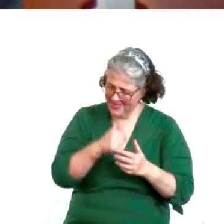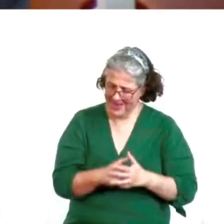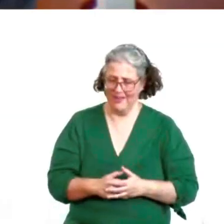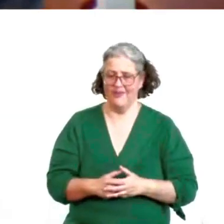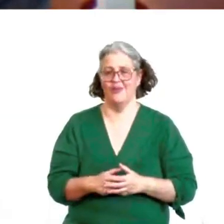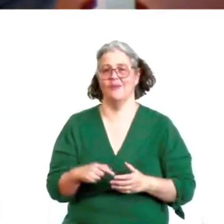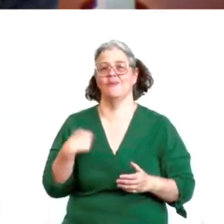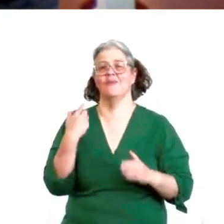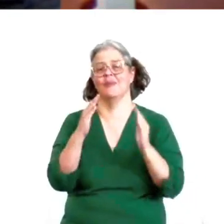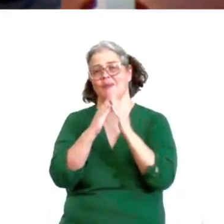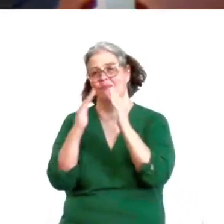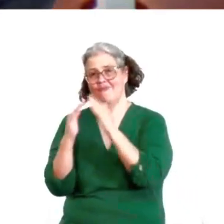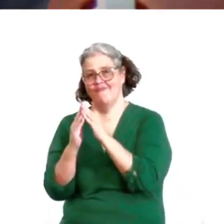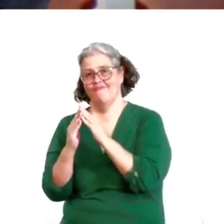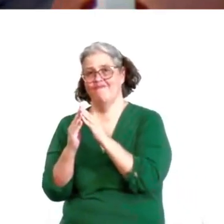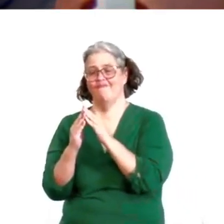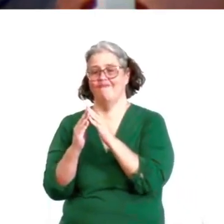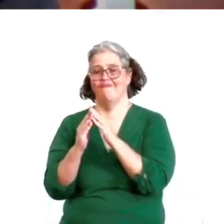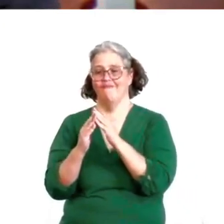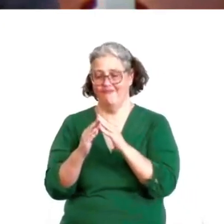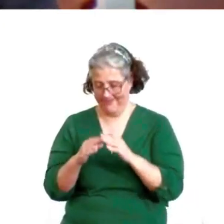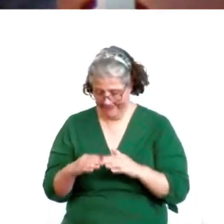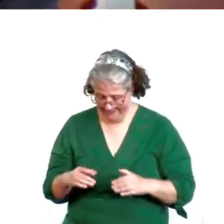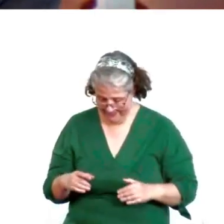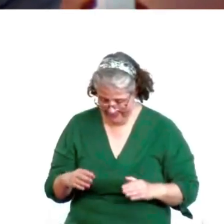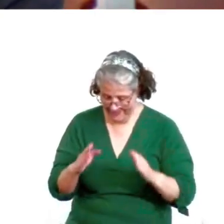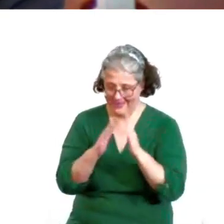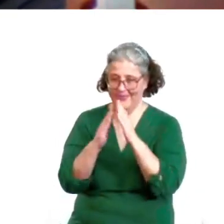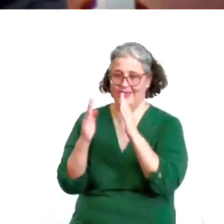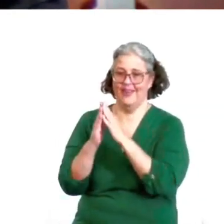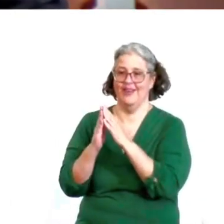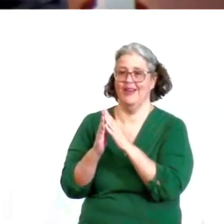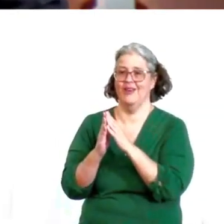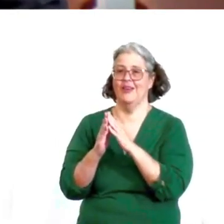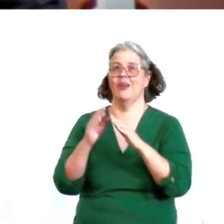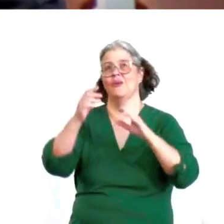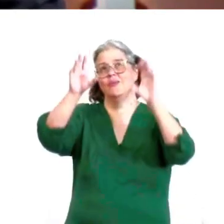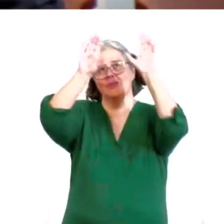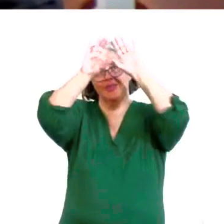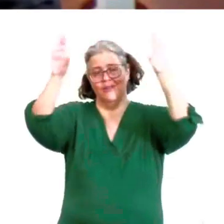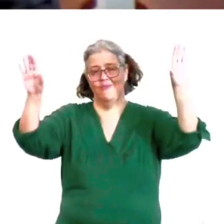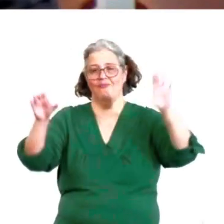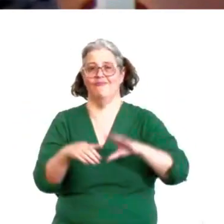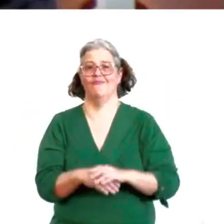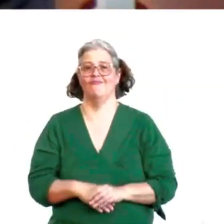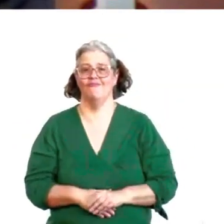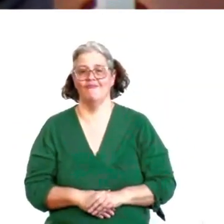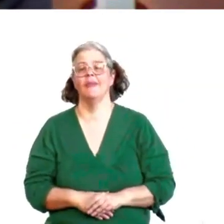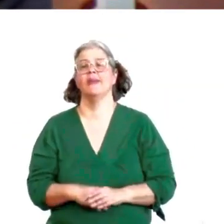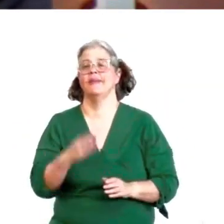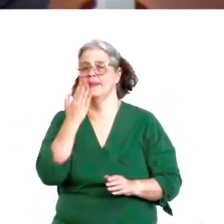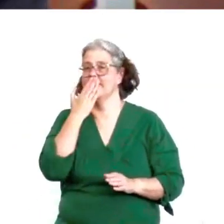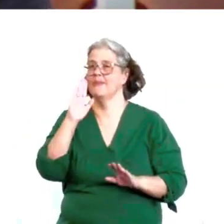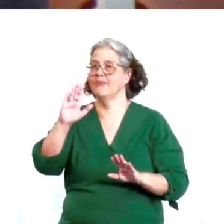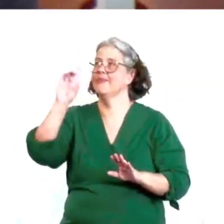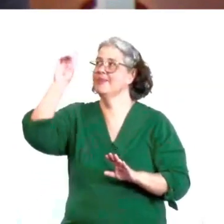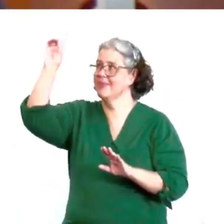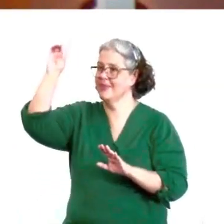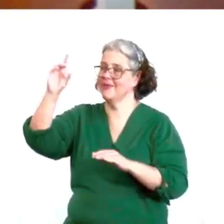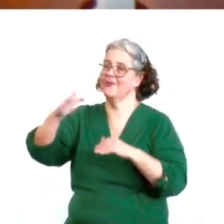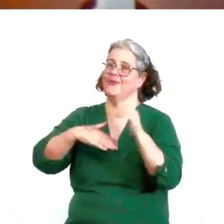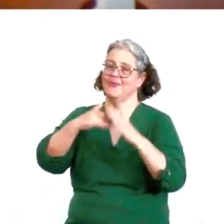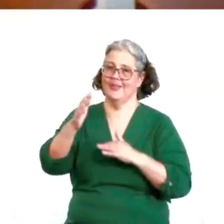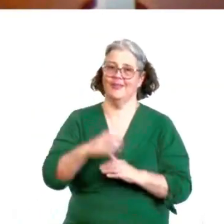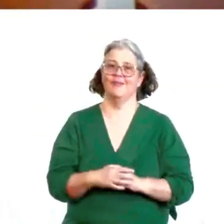habitar. E há esse lugar, é o céu. E essa promessa Deus fez para os